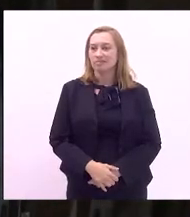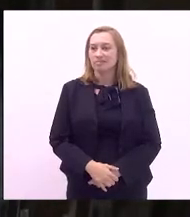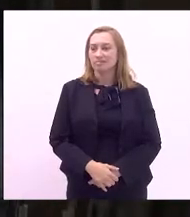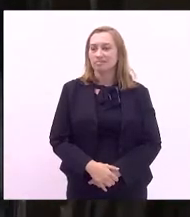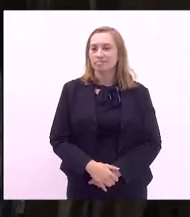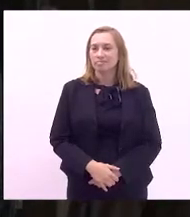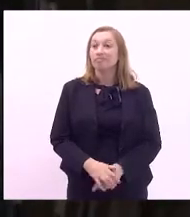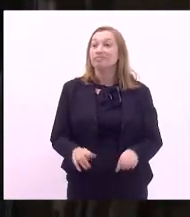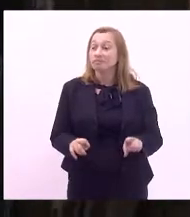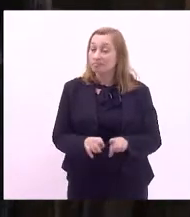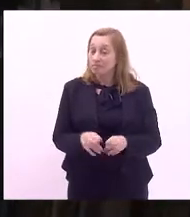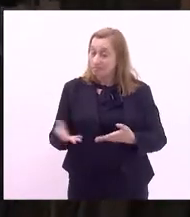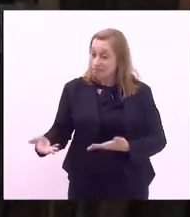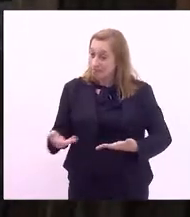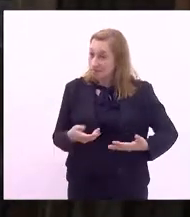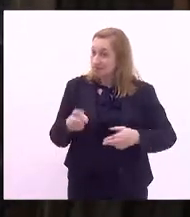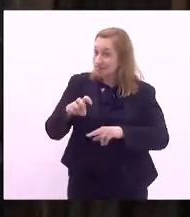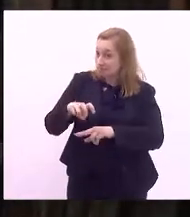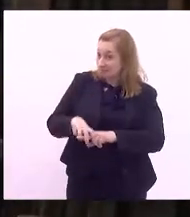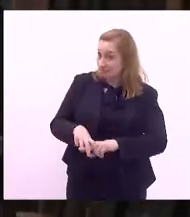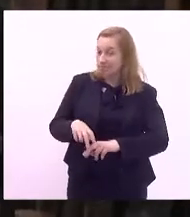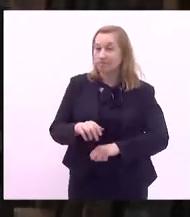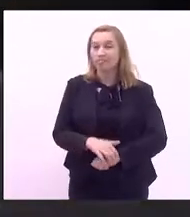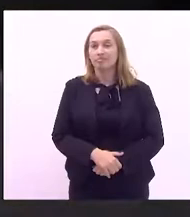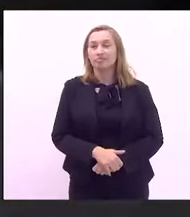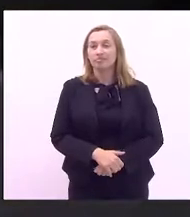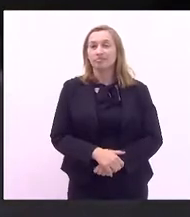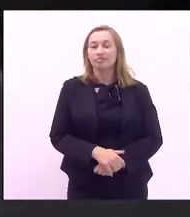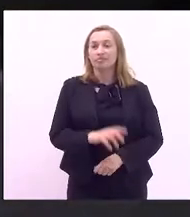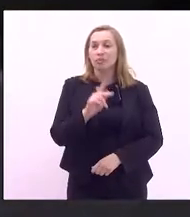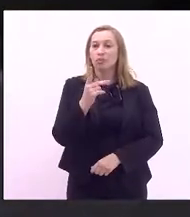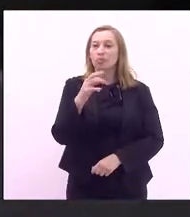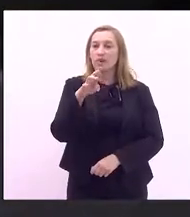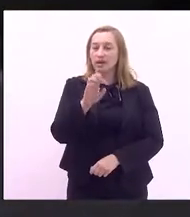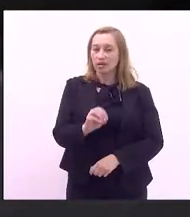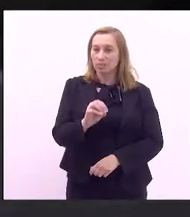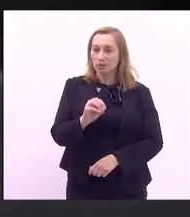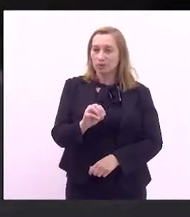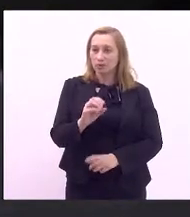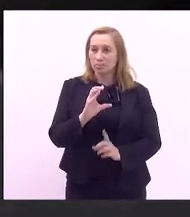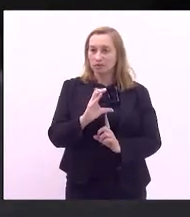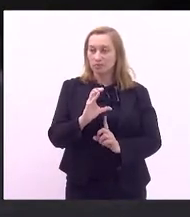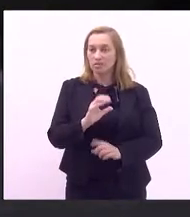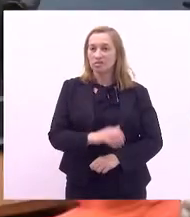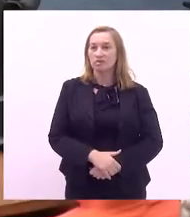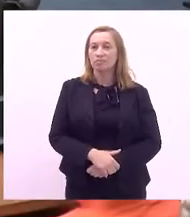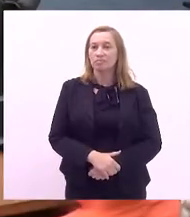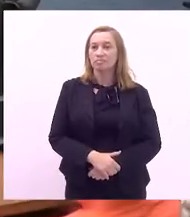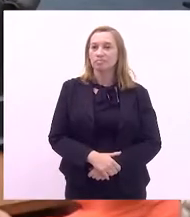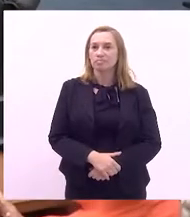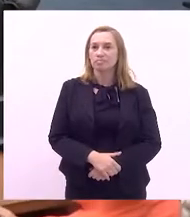e convidamos também para compor a mesa senhor Humberto Araribóia Capelão